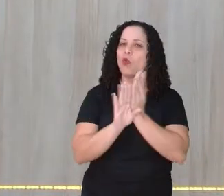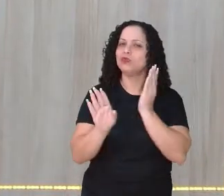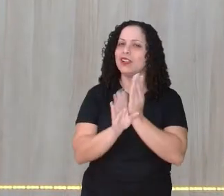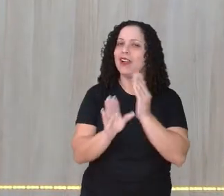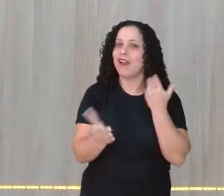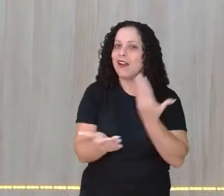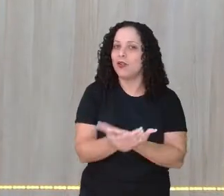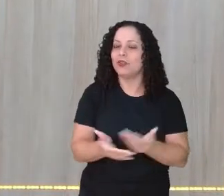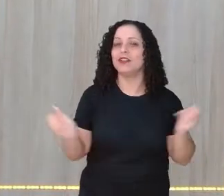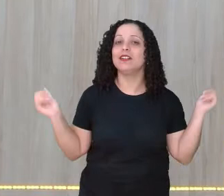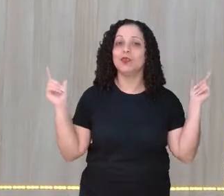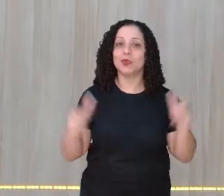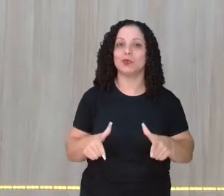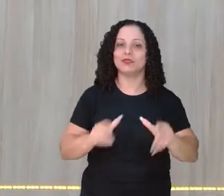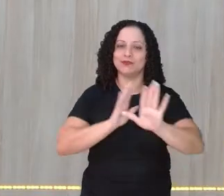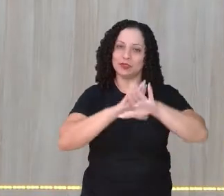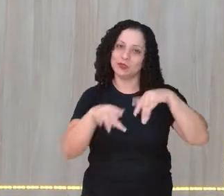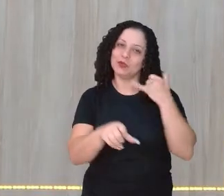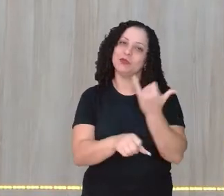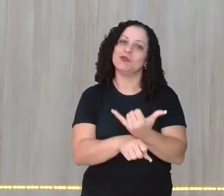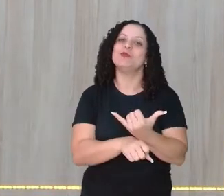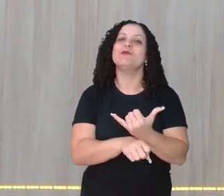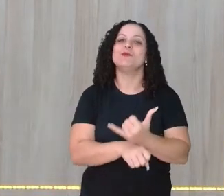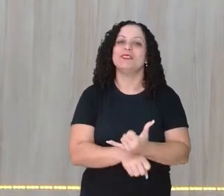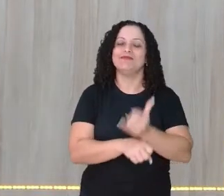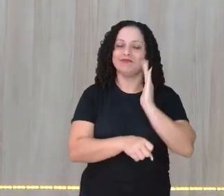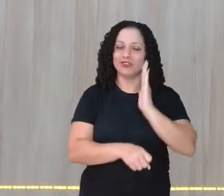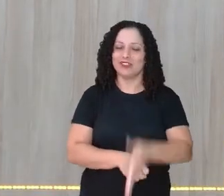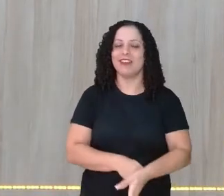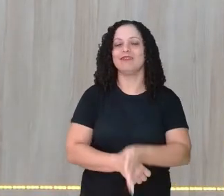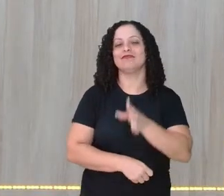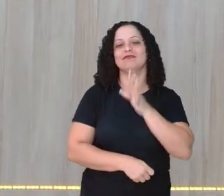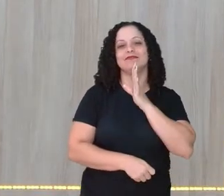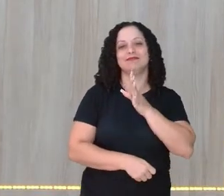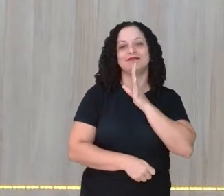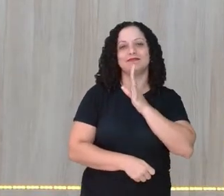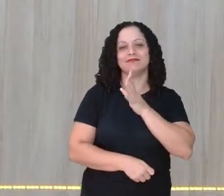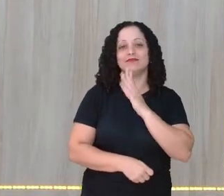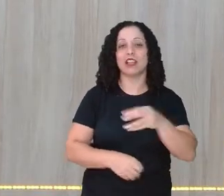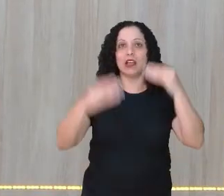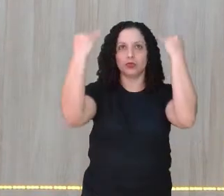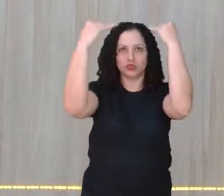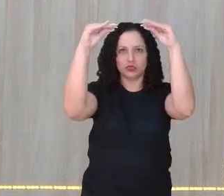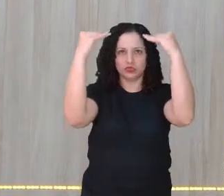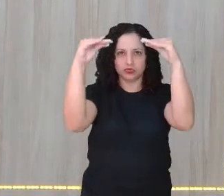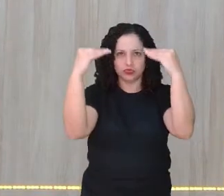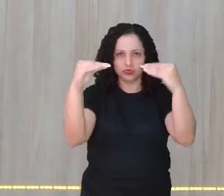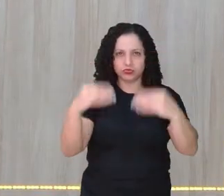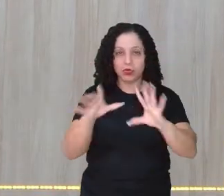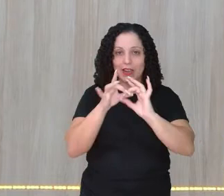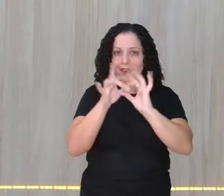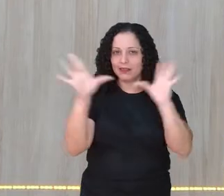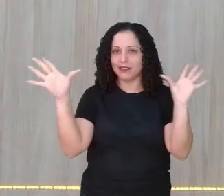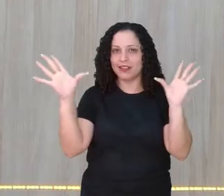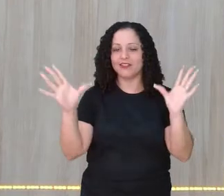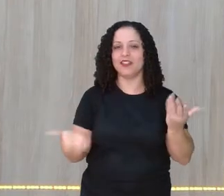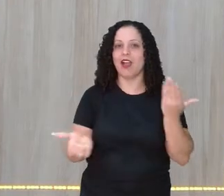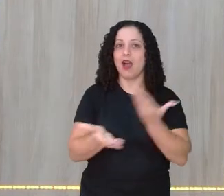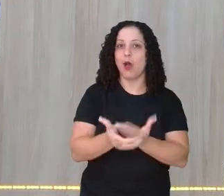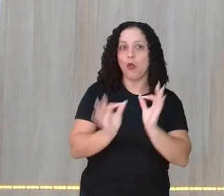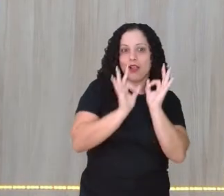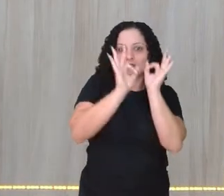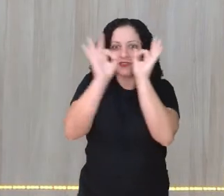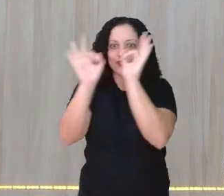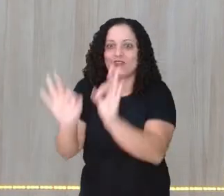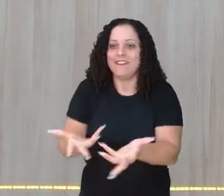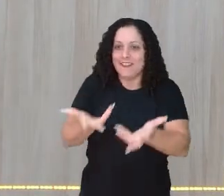onde? No YouTube, como vocês sabem, a aula fica lá, fica disponível. Ah, eu quero